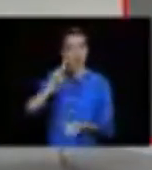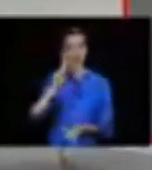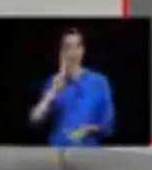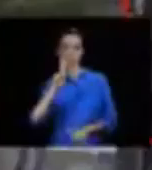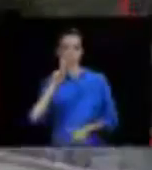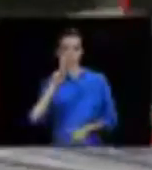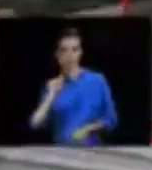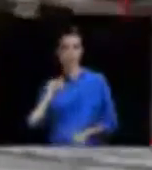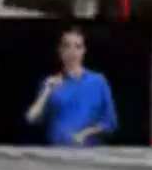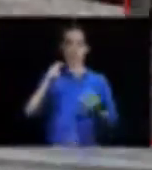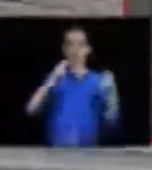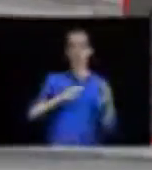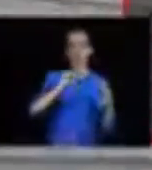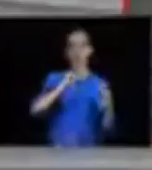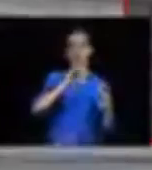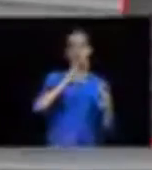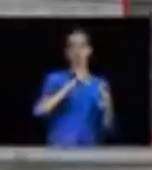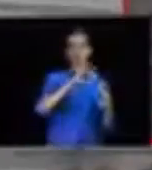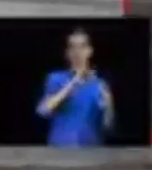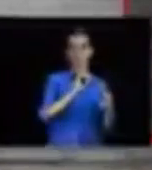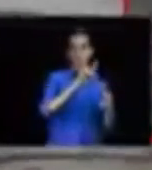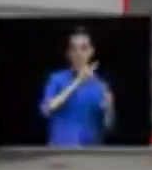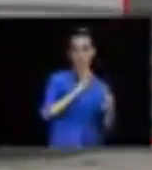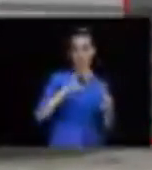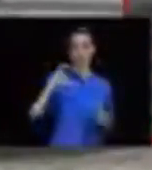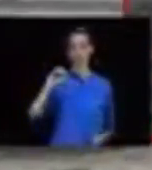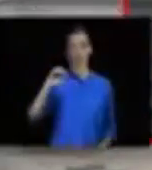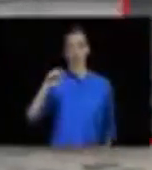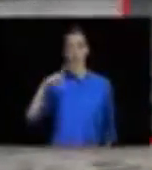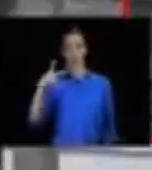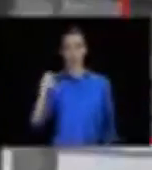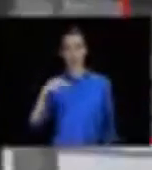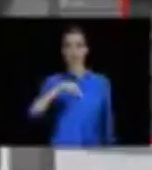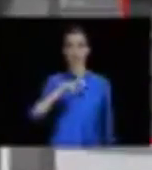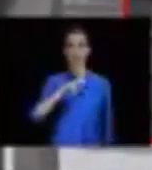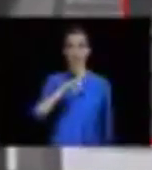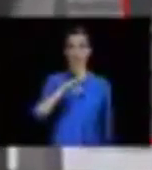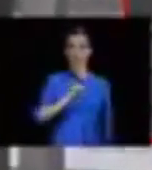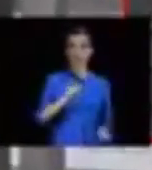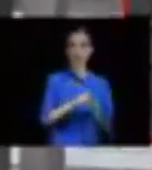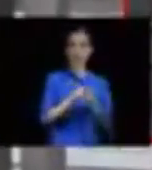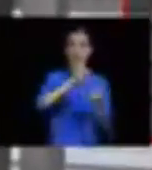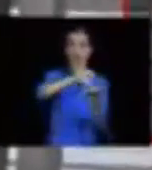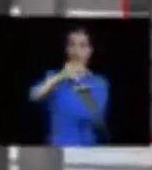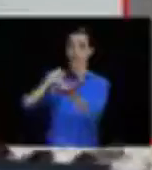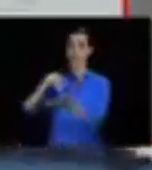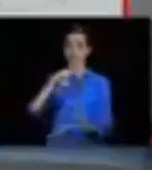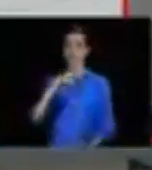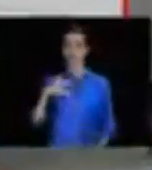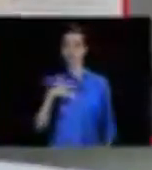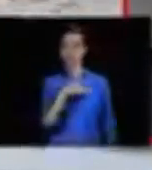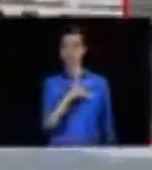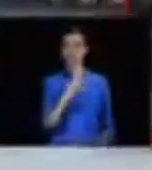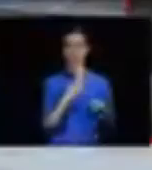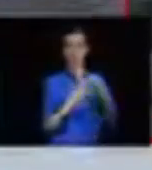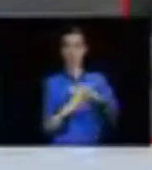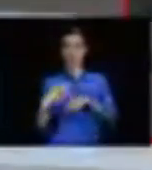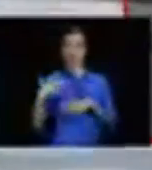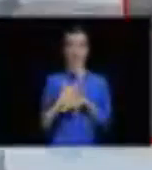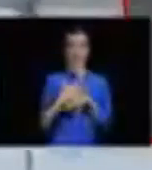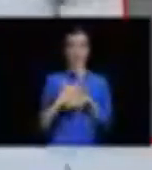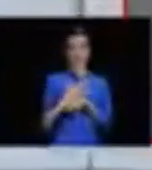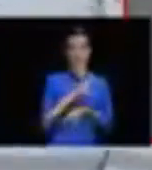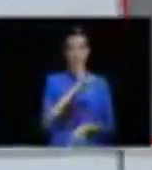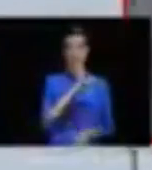atendimento médico do Alcântara, Coelho e Neves, e também os polos de saúde de Washington Luiz, Jorge Teixeira de Lima,